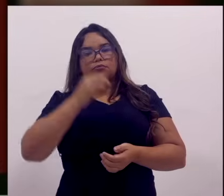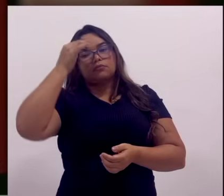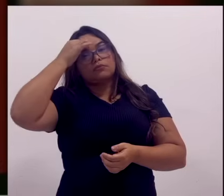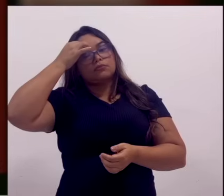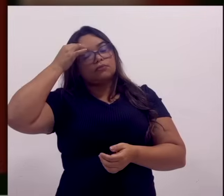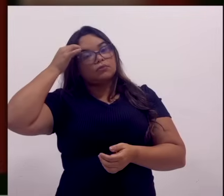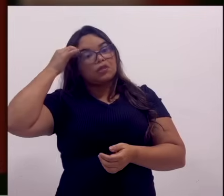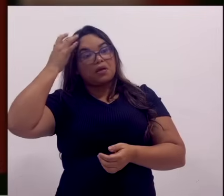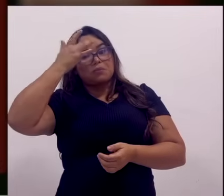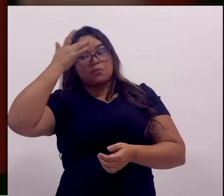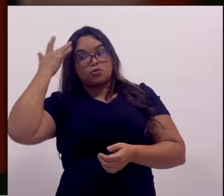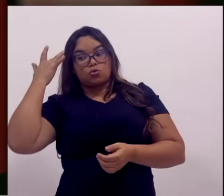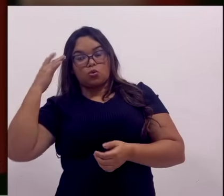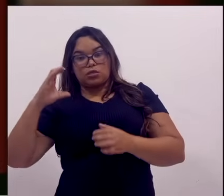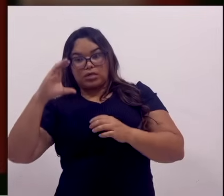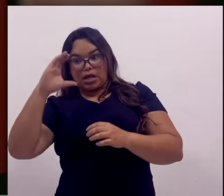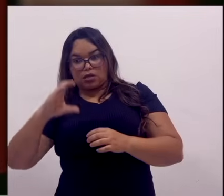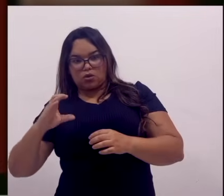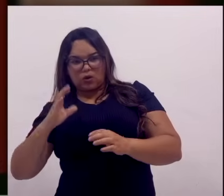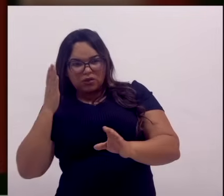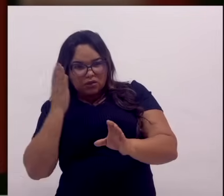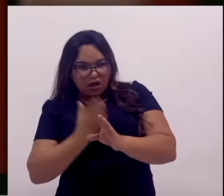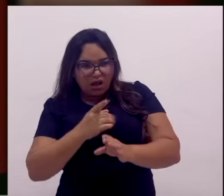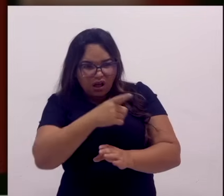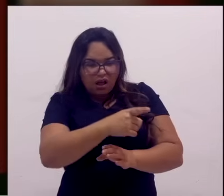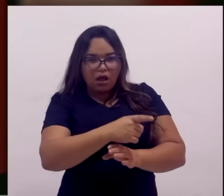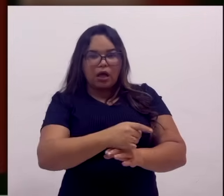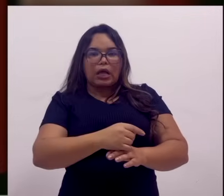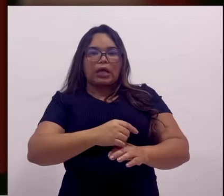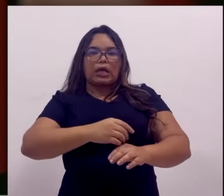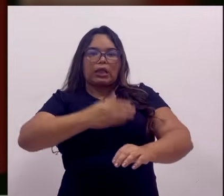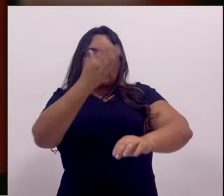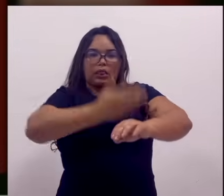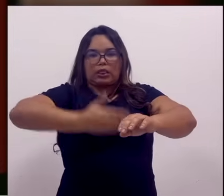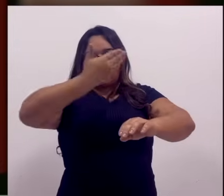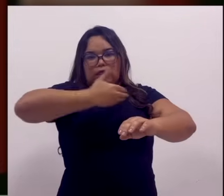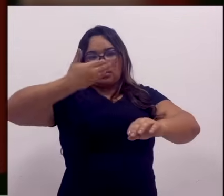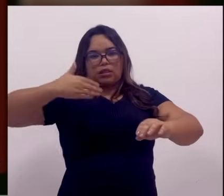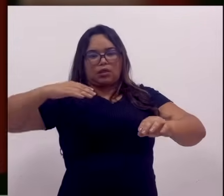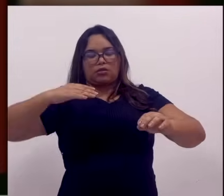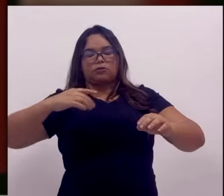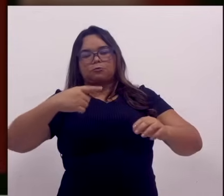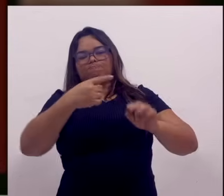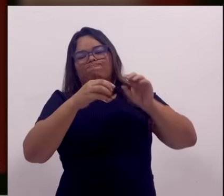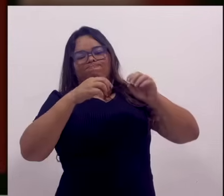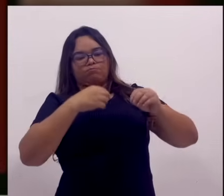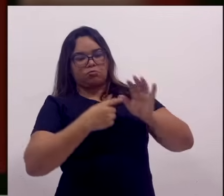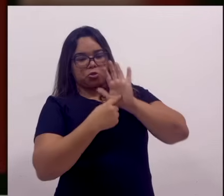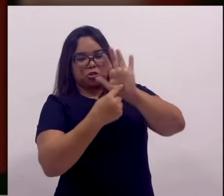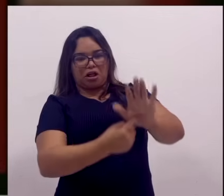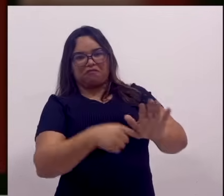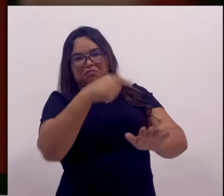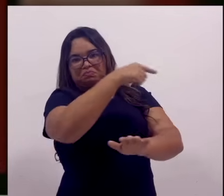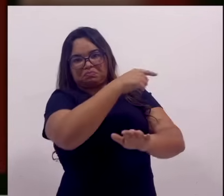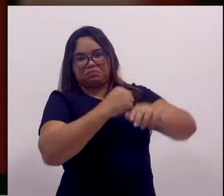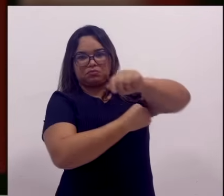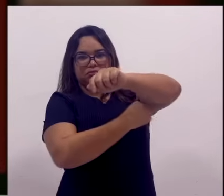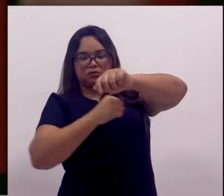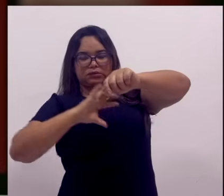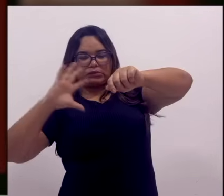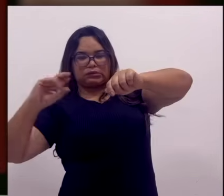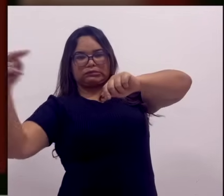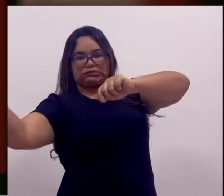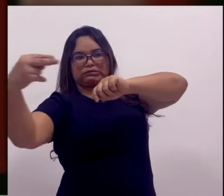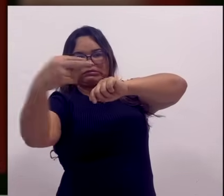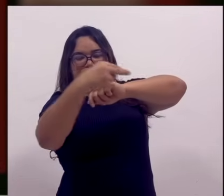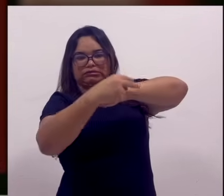Quando os descobriam, os cortavam em pedaços e dependuravam ali para que todos vissem. De tal modo que se podia